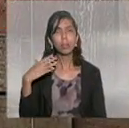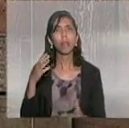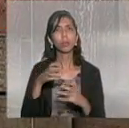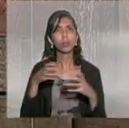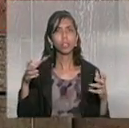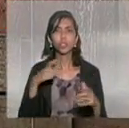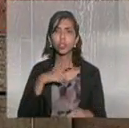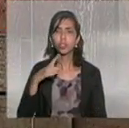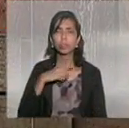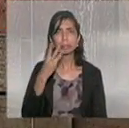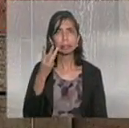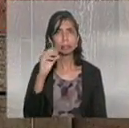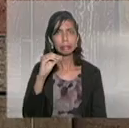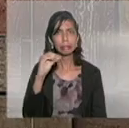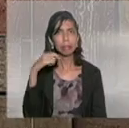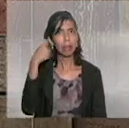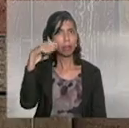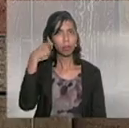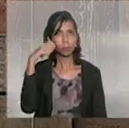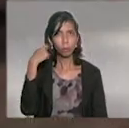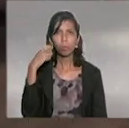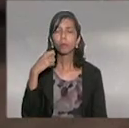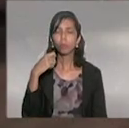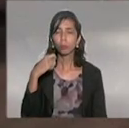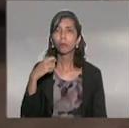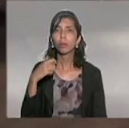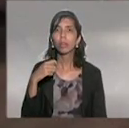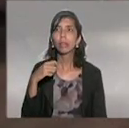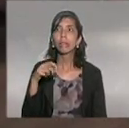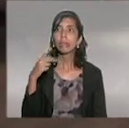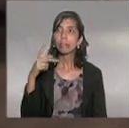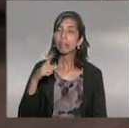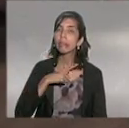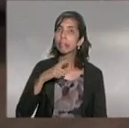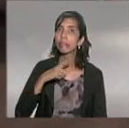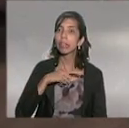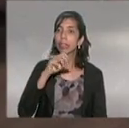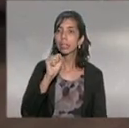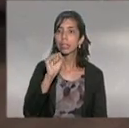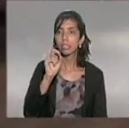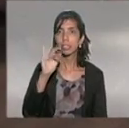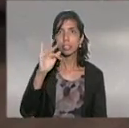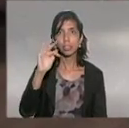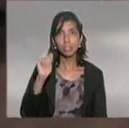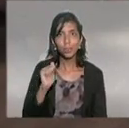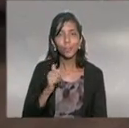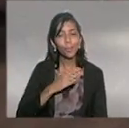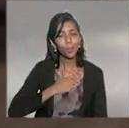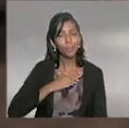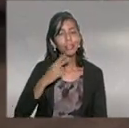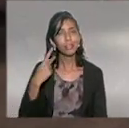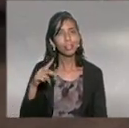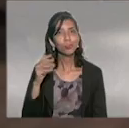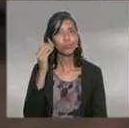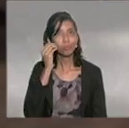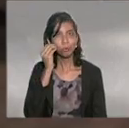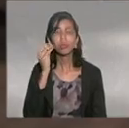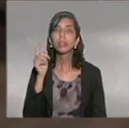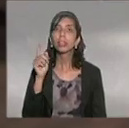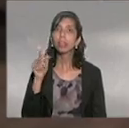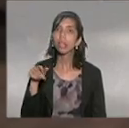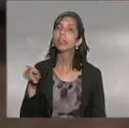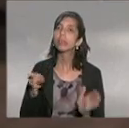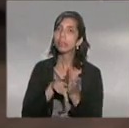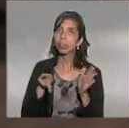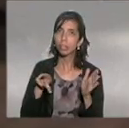Tinha, sei lá, 30 atores. Esse que tinha Cleide Diáconis? Não, esse tinha Silvia Massari. Silvia Massari, querida. Silvia, beijo. Que